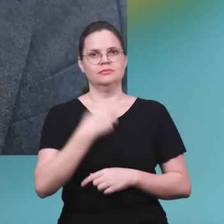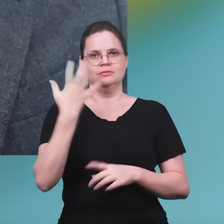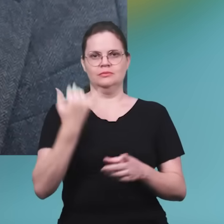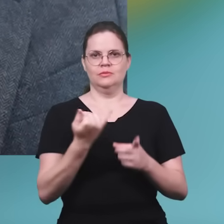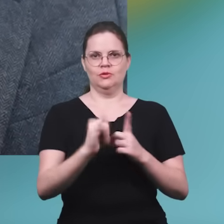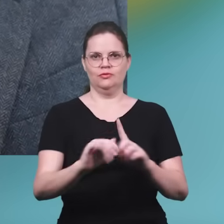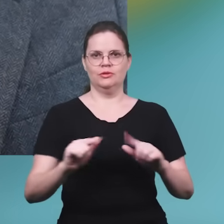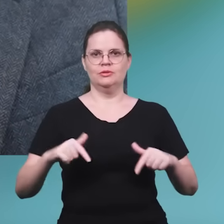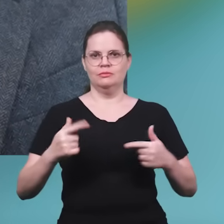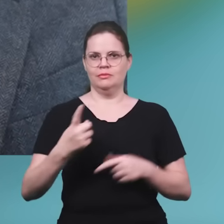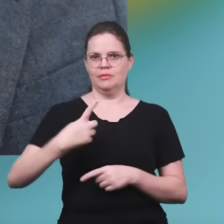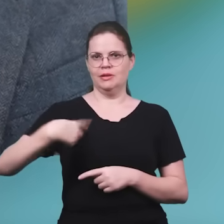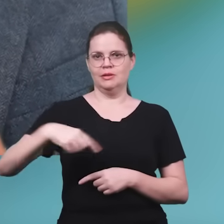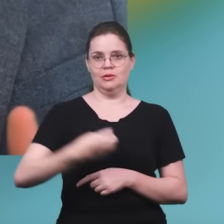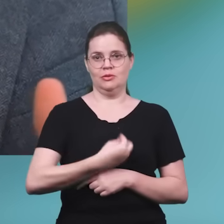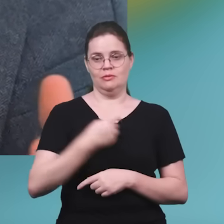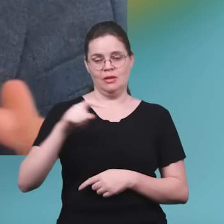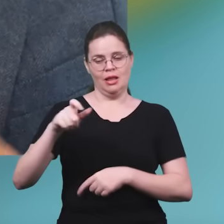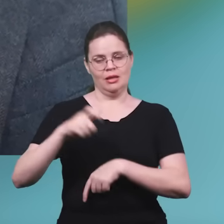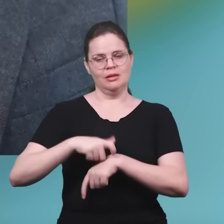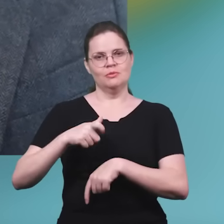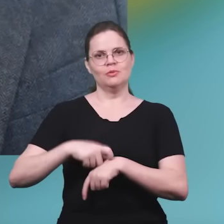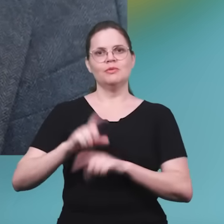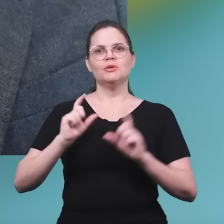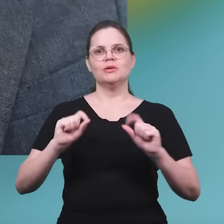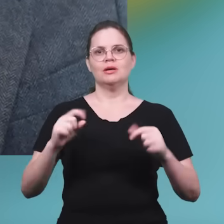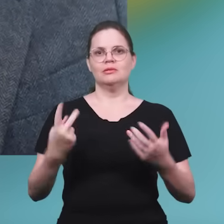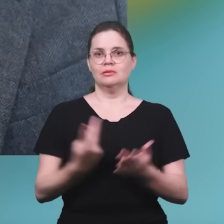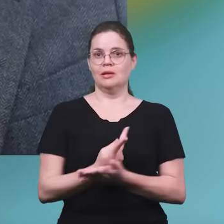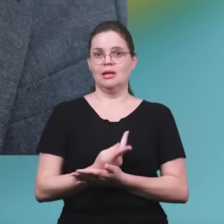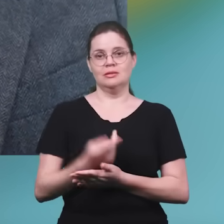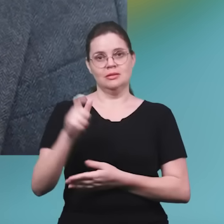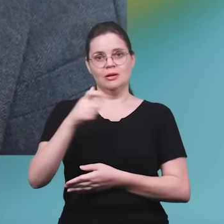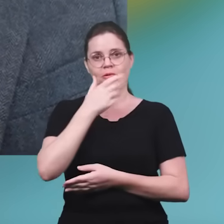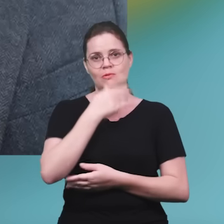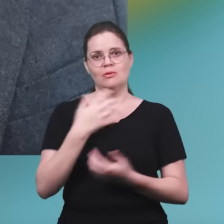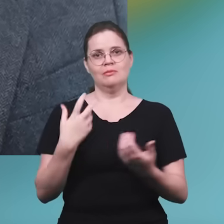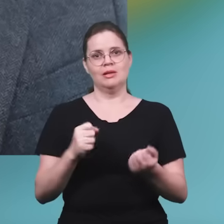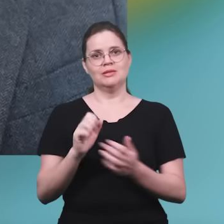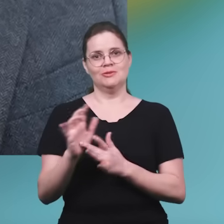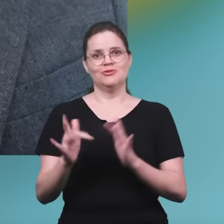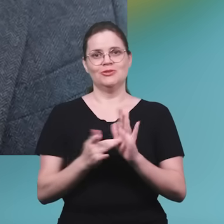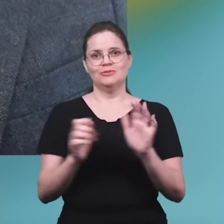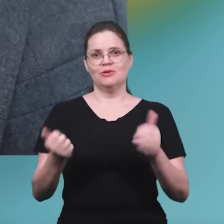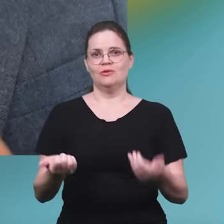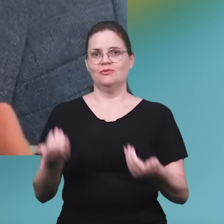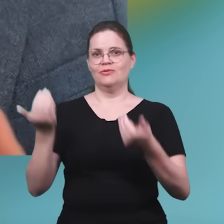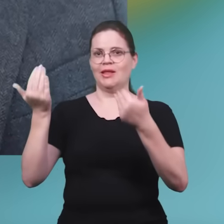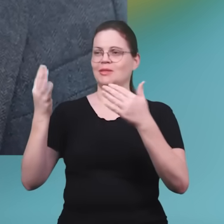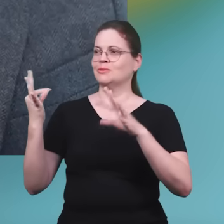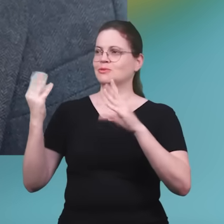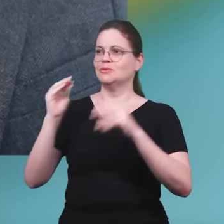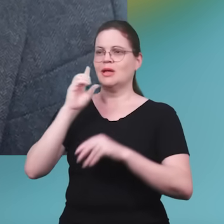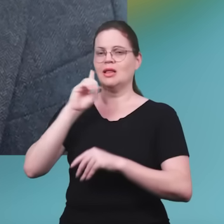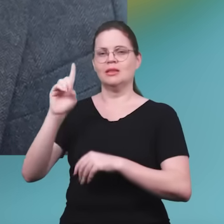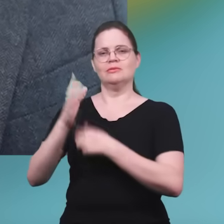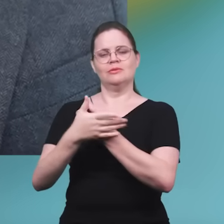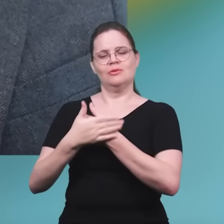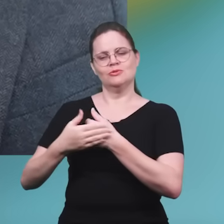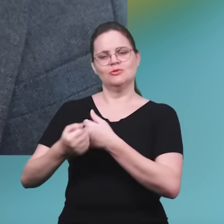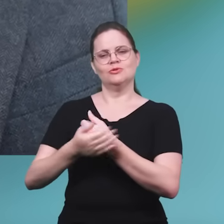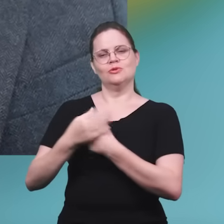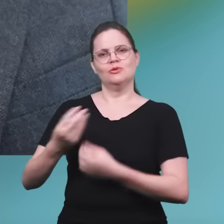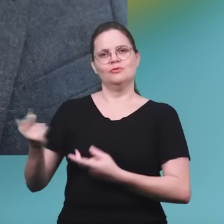nas nossas vidas. Naquele momento, aquele homem entregou aquele atestado nas mãos de Deus e o Senhor pôde consolar